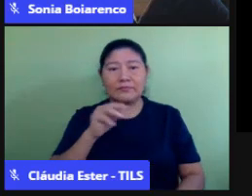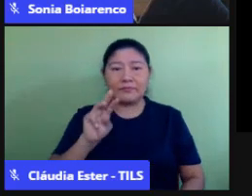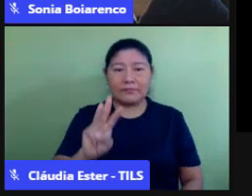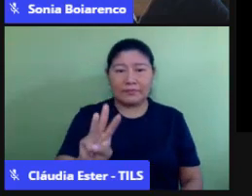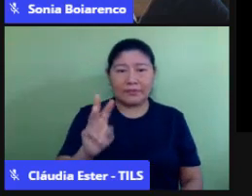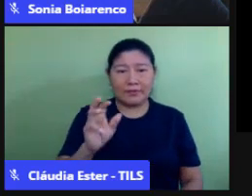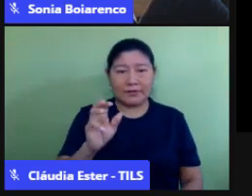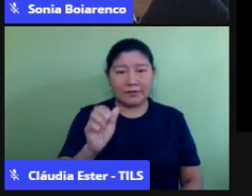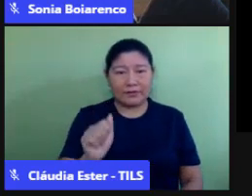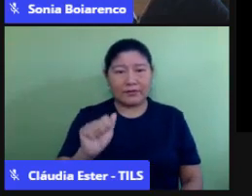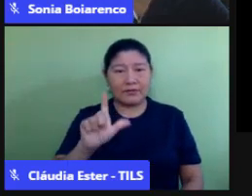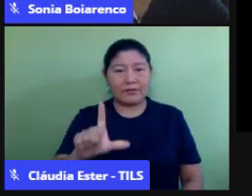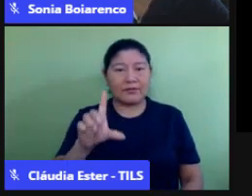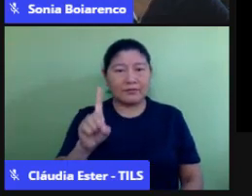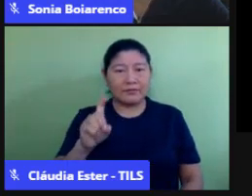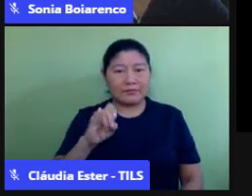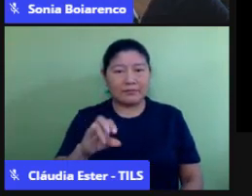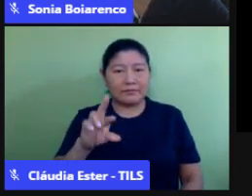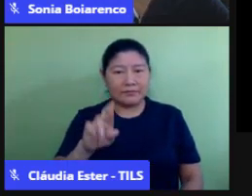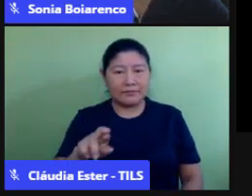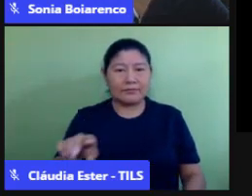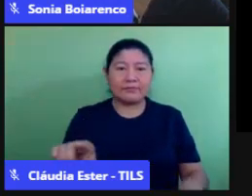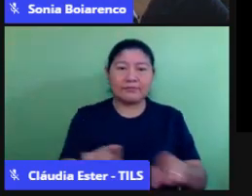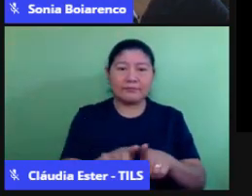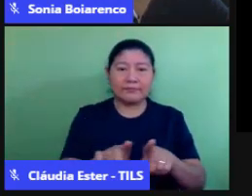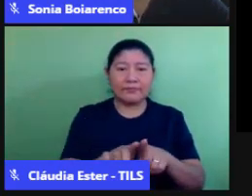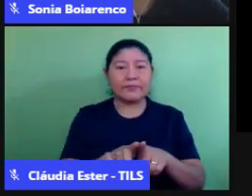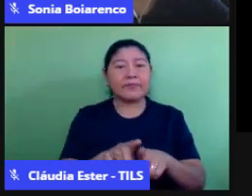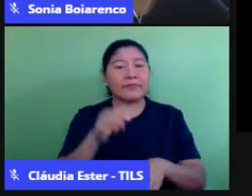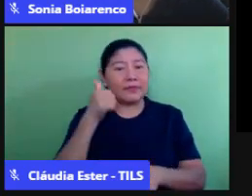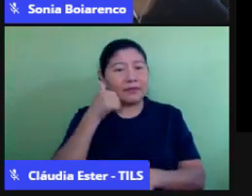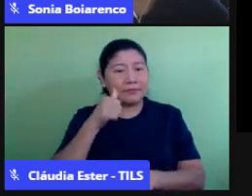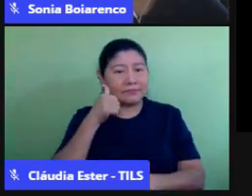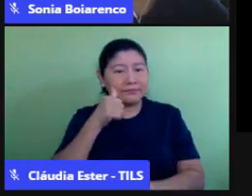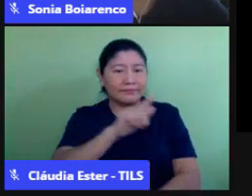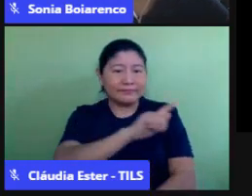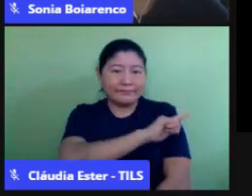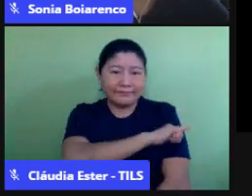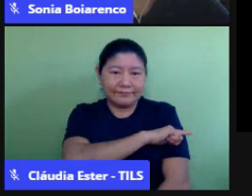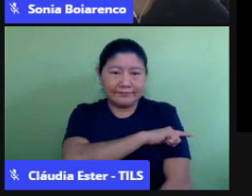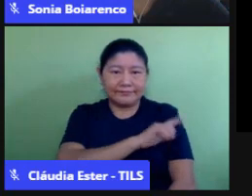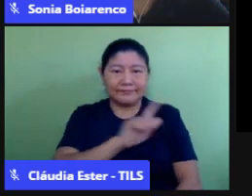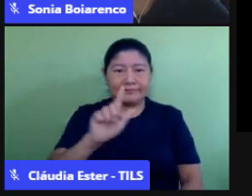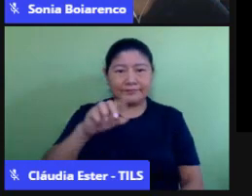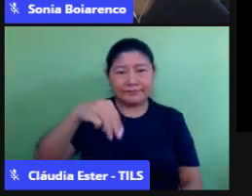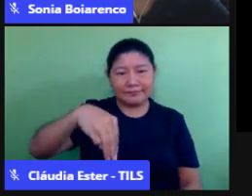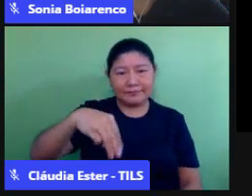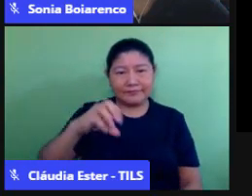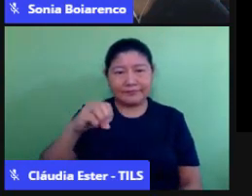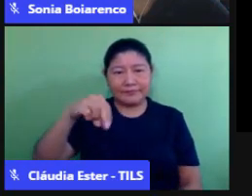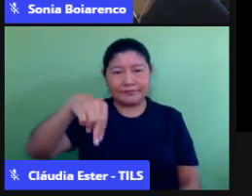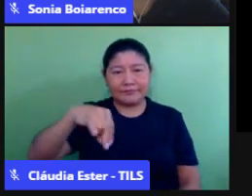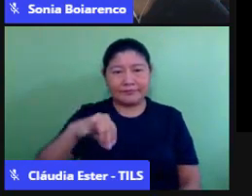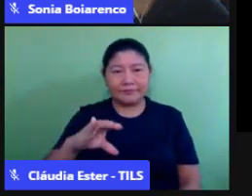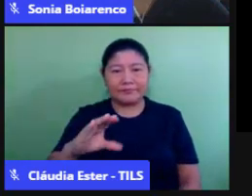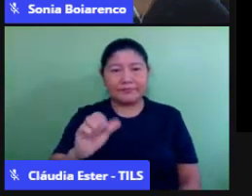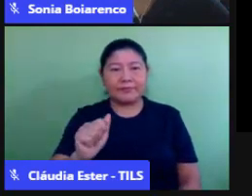gerente da GEFEM, a professora Mônica Oliveira Inácio Prestes,